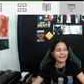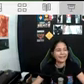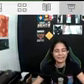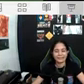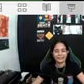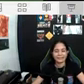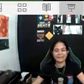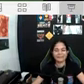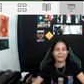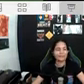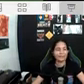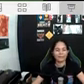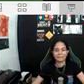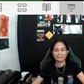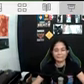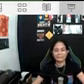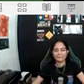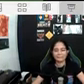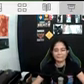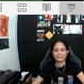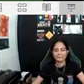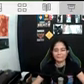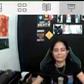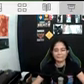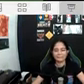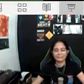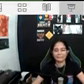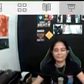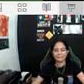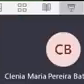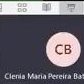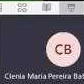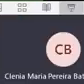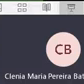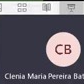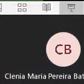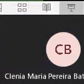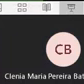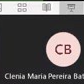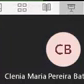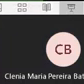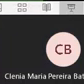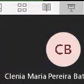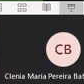Deu sim, professora. Então, vamos lá. Só um segundo, gente.